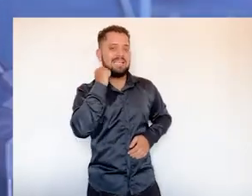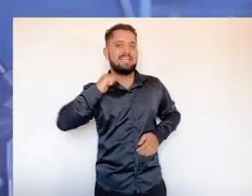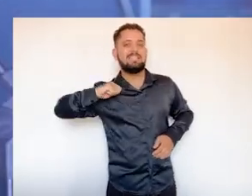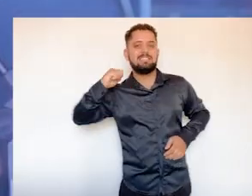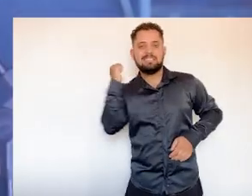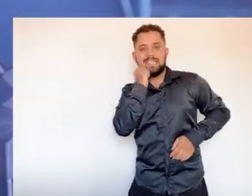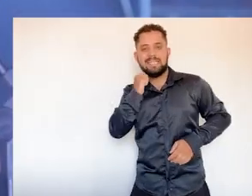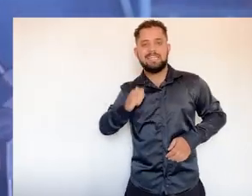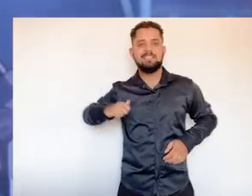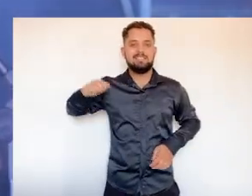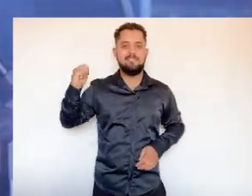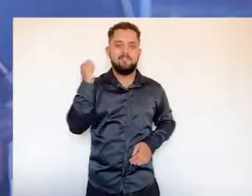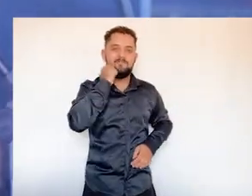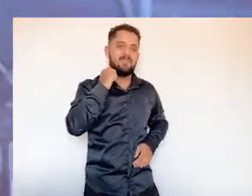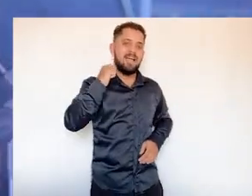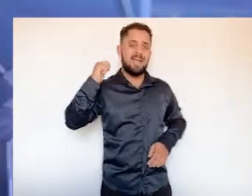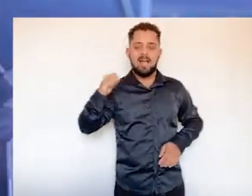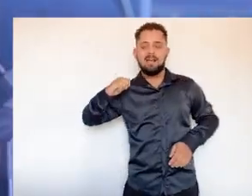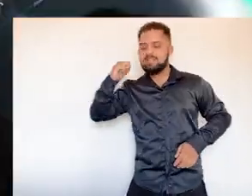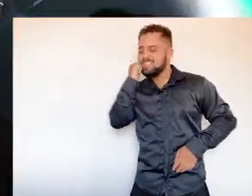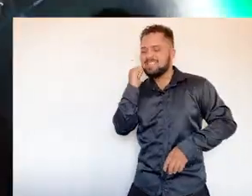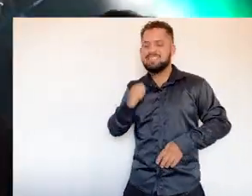o melhor. Olha o